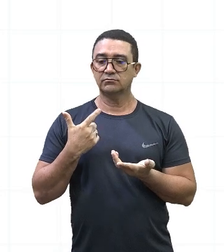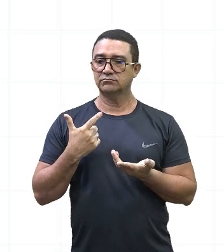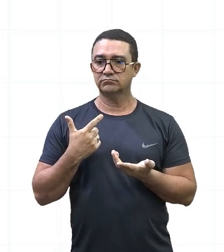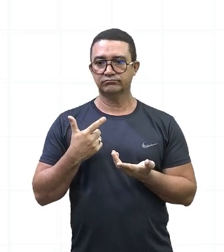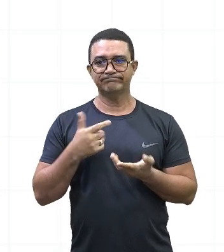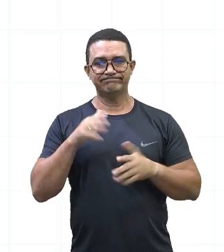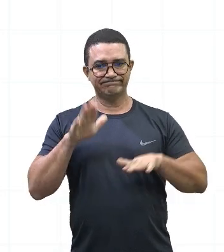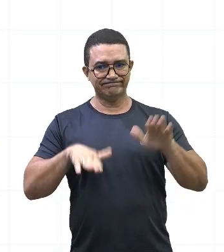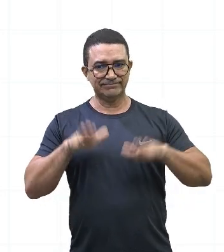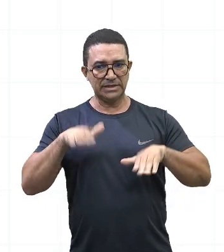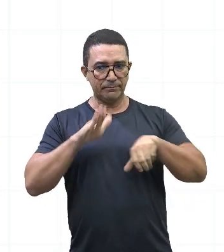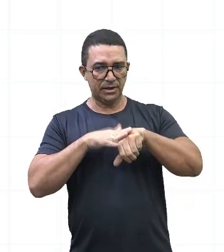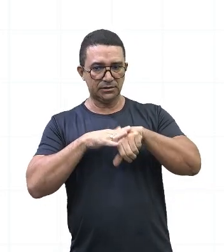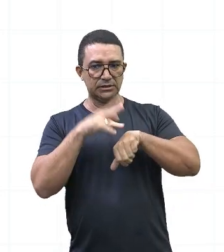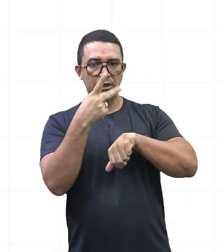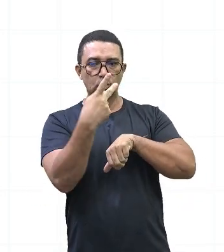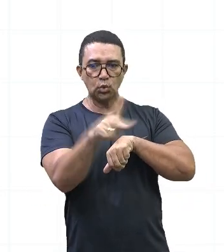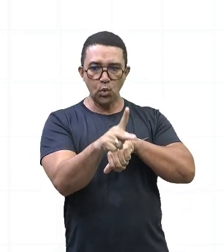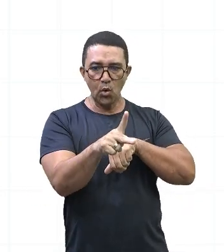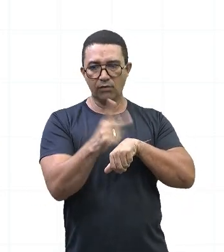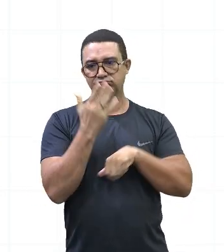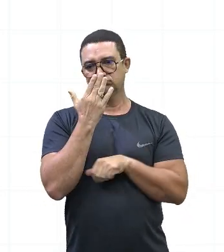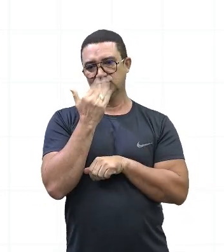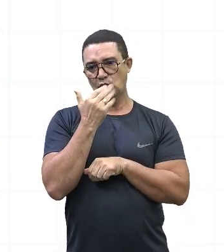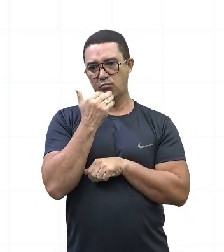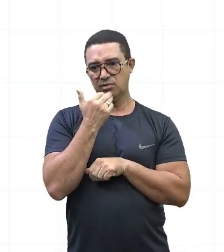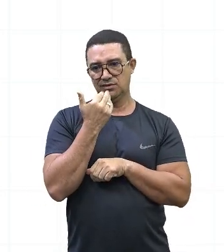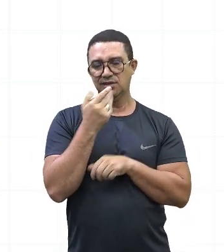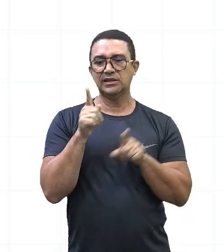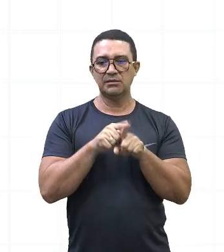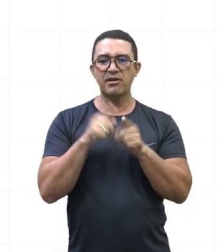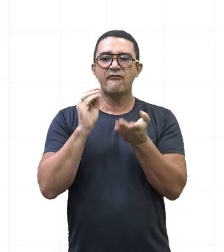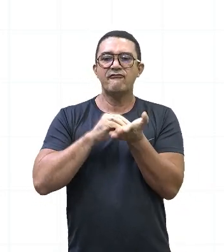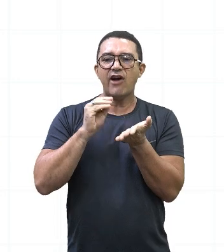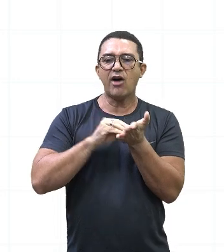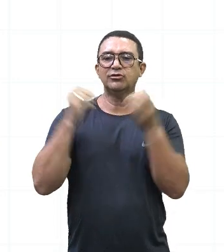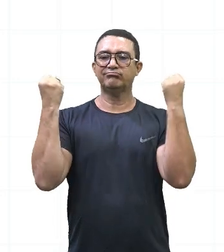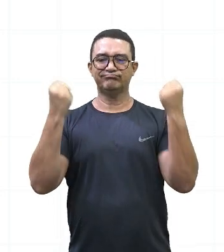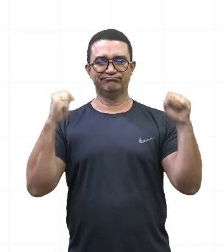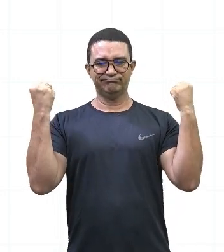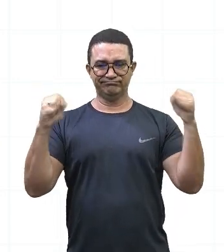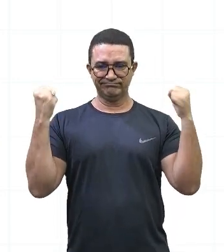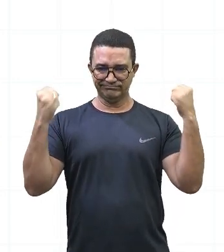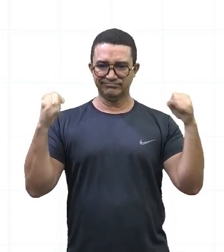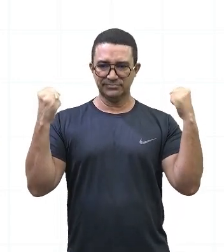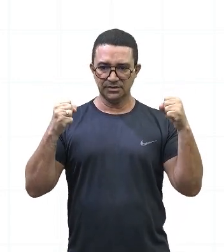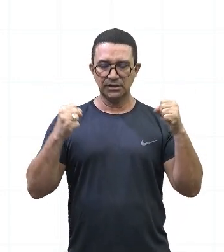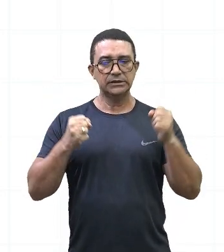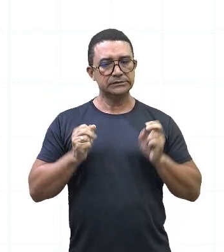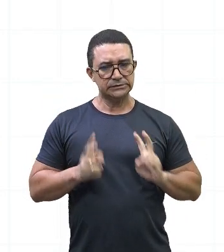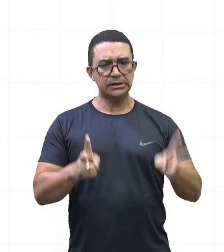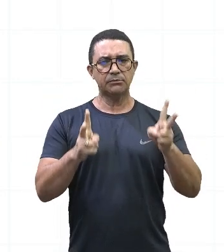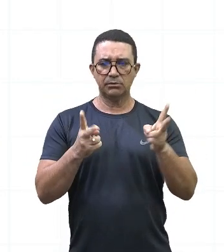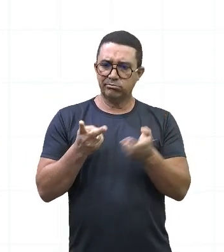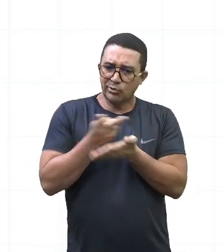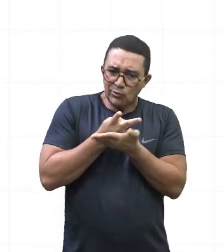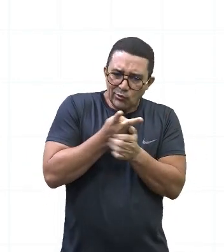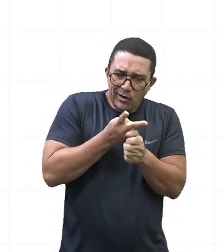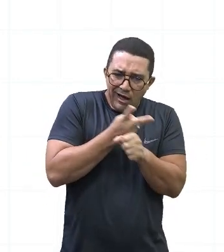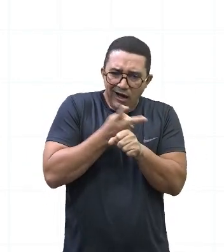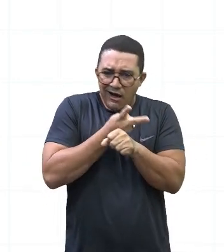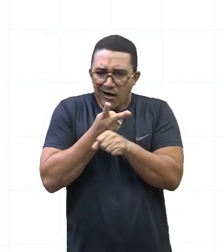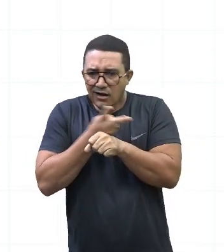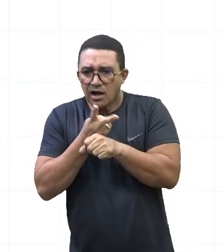sua alimentação e da falta de atividade física também. Então, sempre procure aí informações a respeito